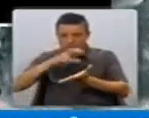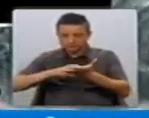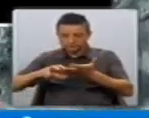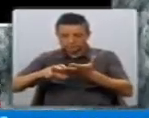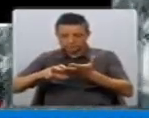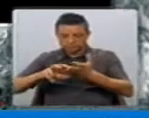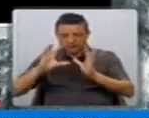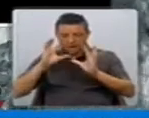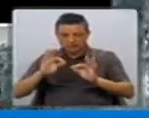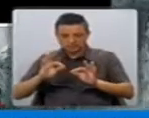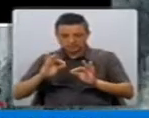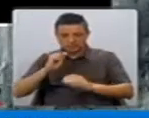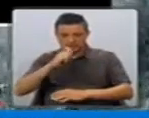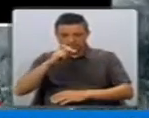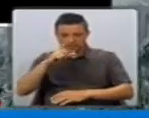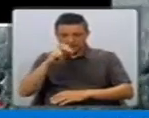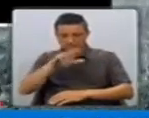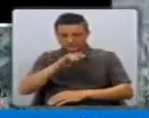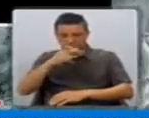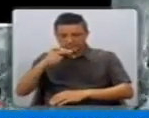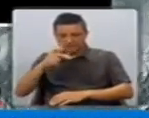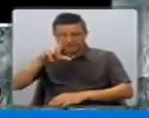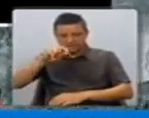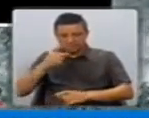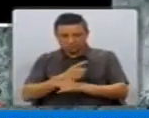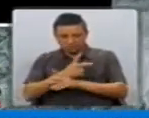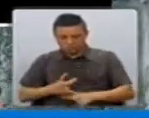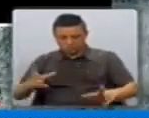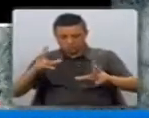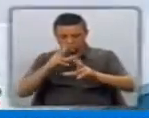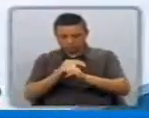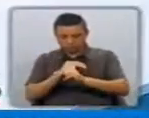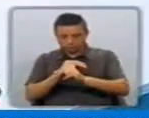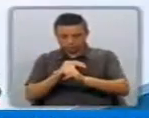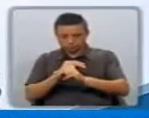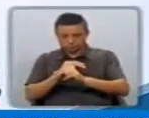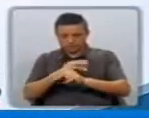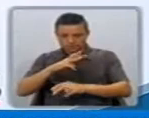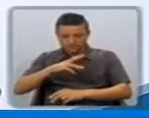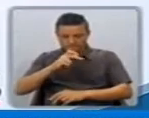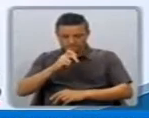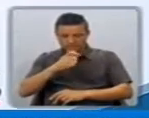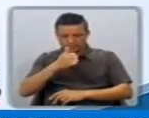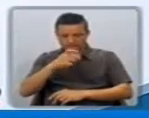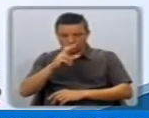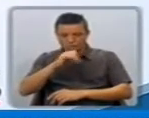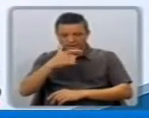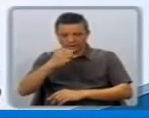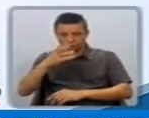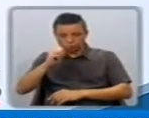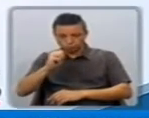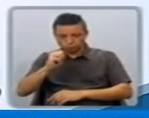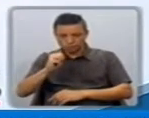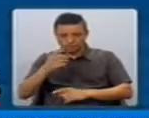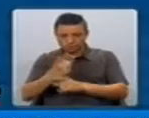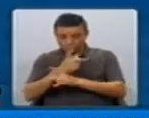destas próprias galáxias. Há também novidades em torno de meteoritos. O que é que tens para nos dizer? Os meteoritos estão na